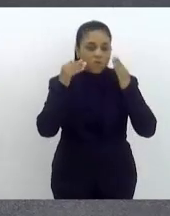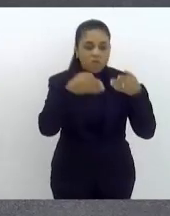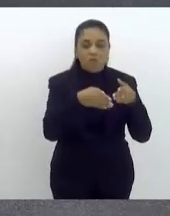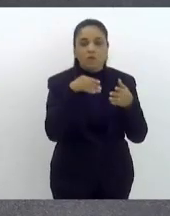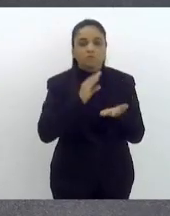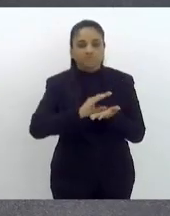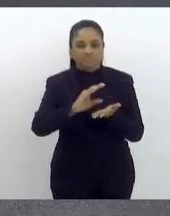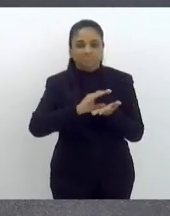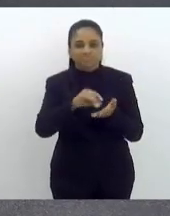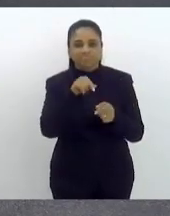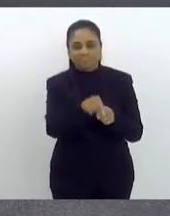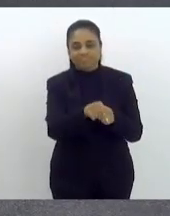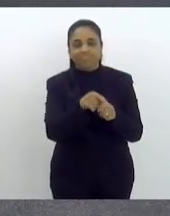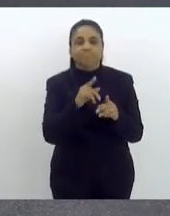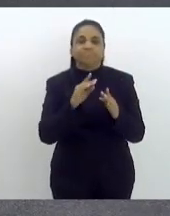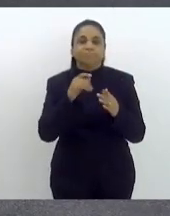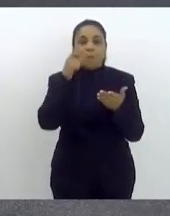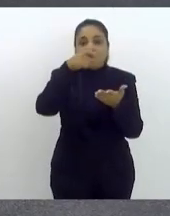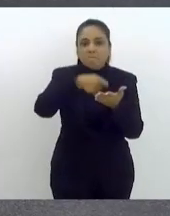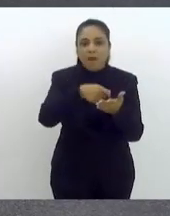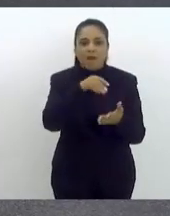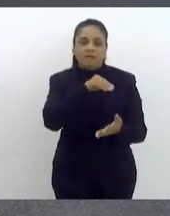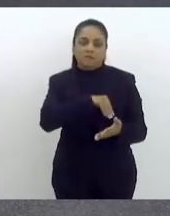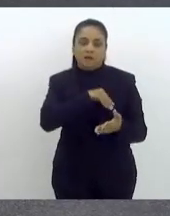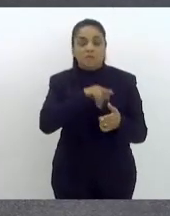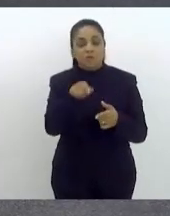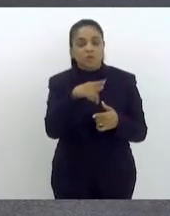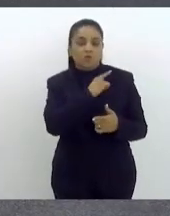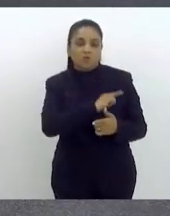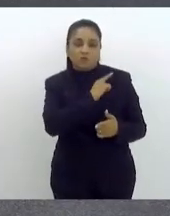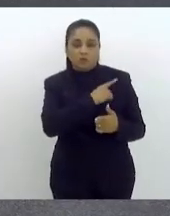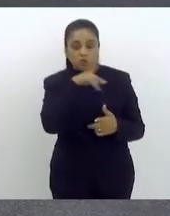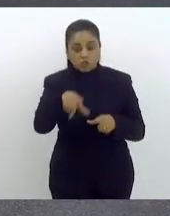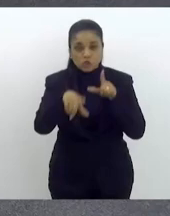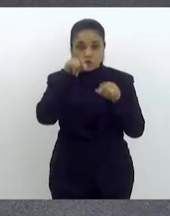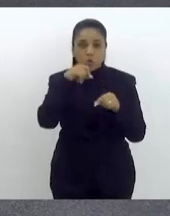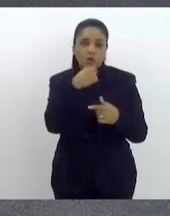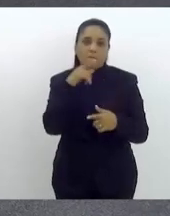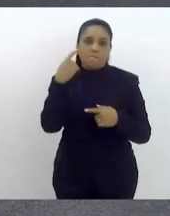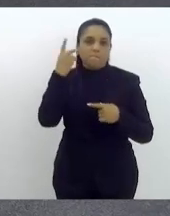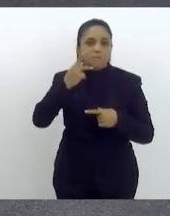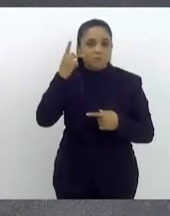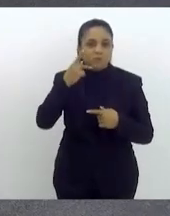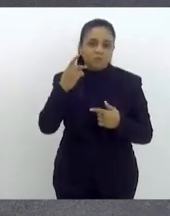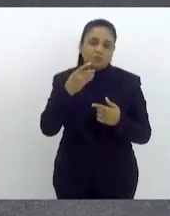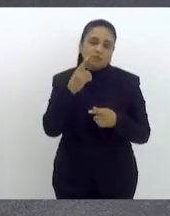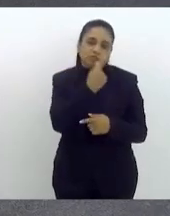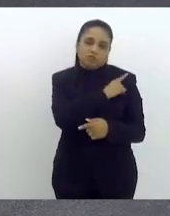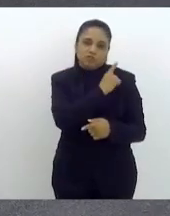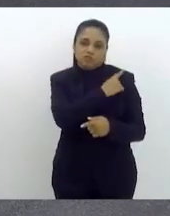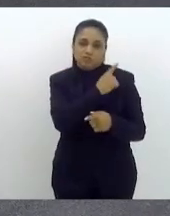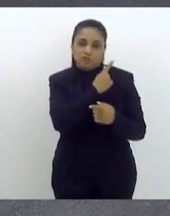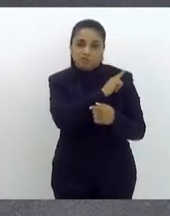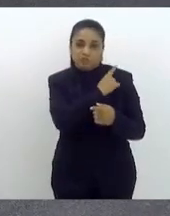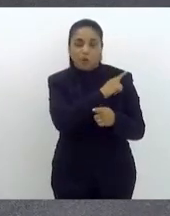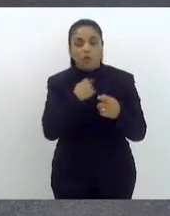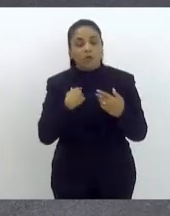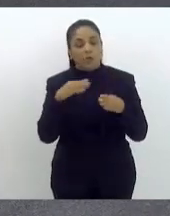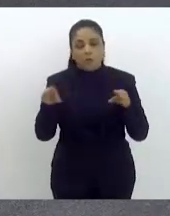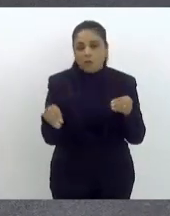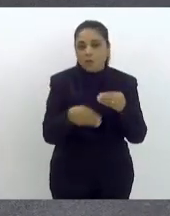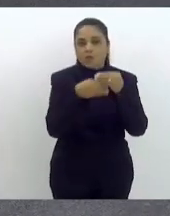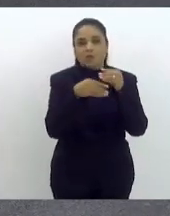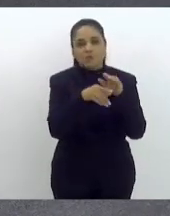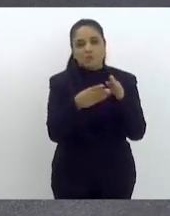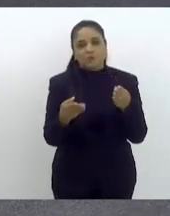na valorização dos profissionais porque o governador fez uma escolha política fez uma escolha digestão que não inclui os professores os profissionais de educação então